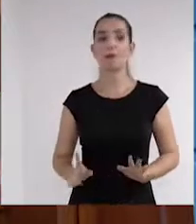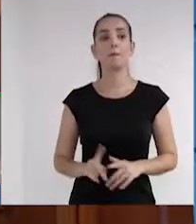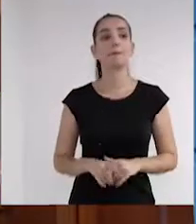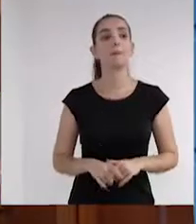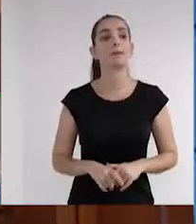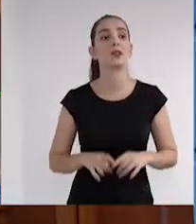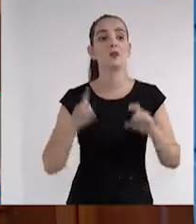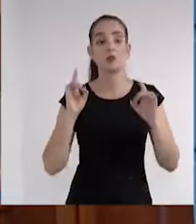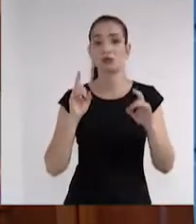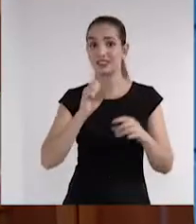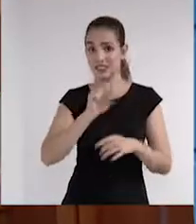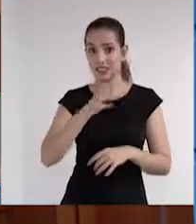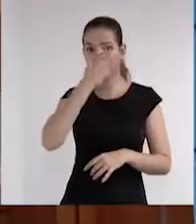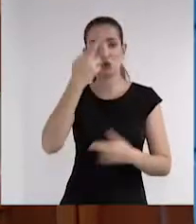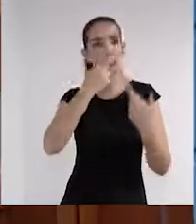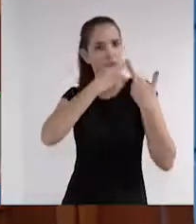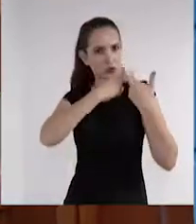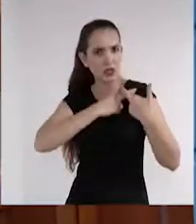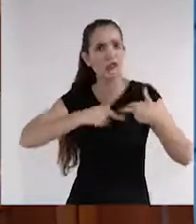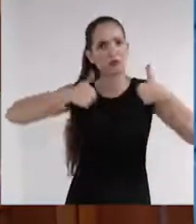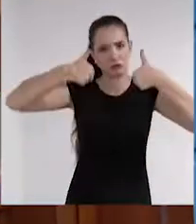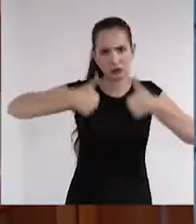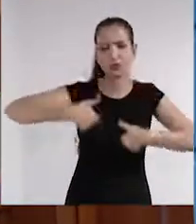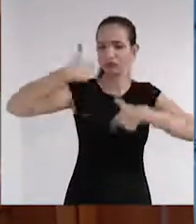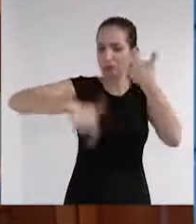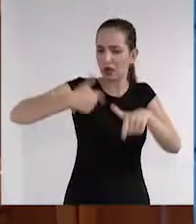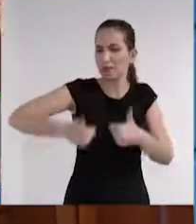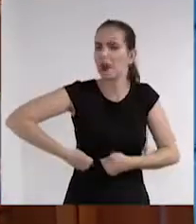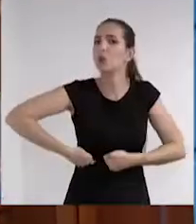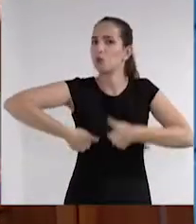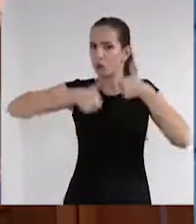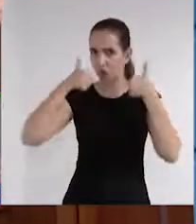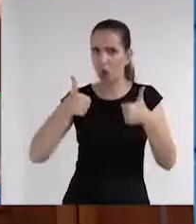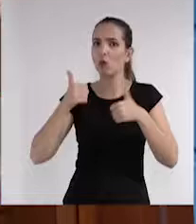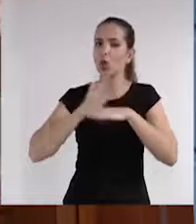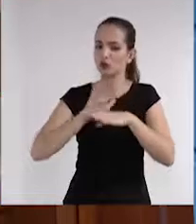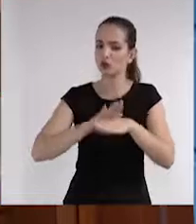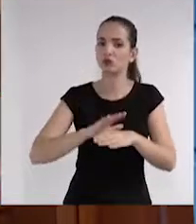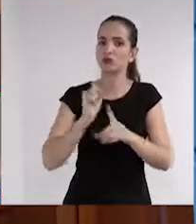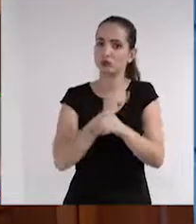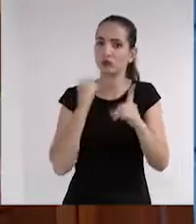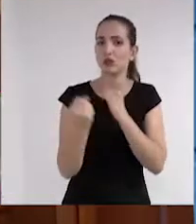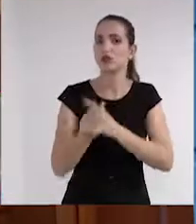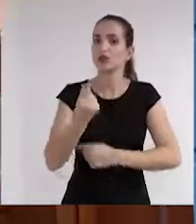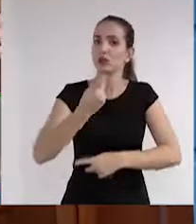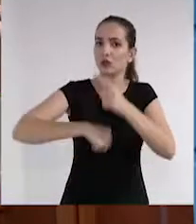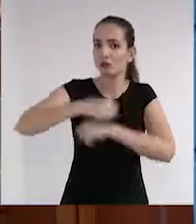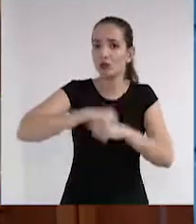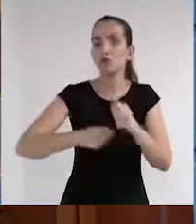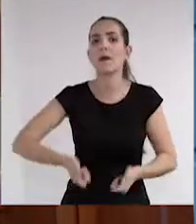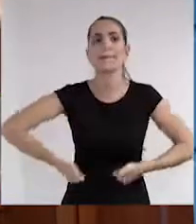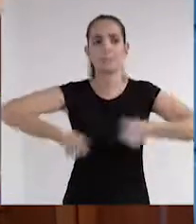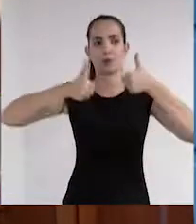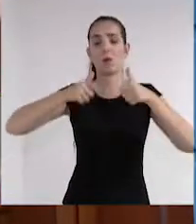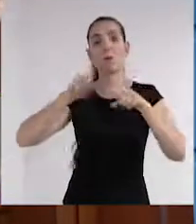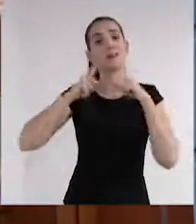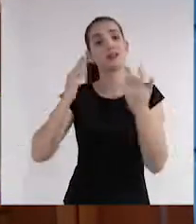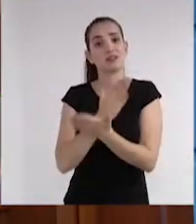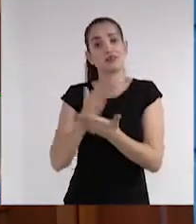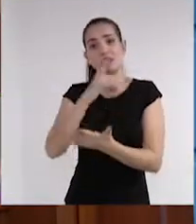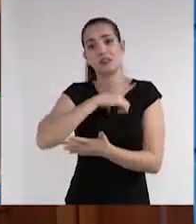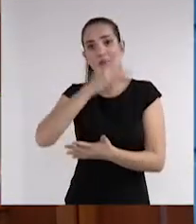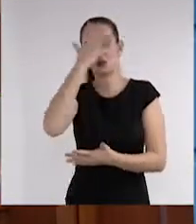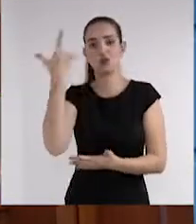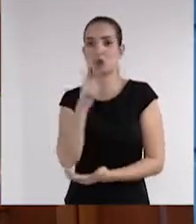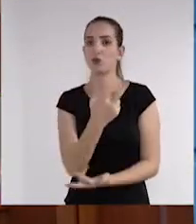que é responsável, que produz divisas, economia para esse país. Mas, infelizmente, nós temos alguns aí que não conseguem fazer